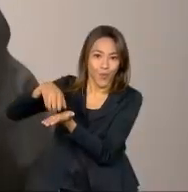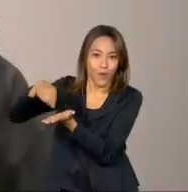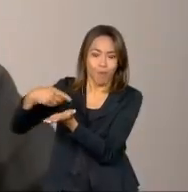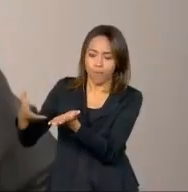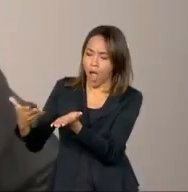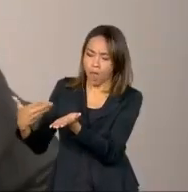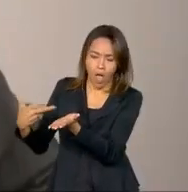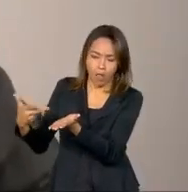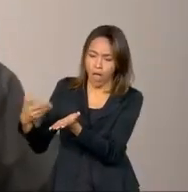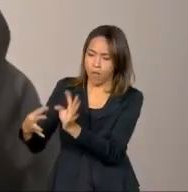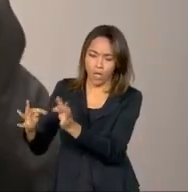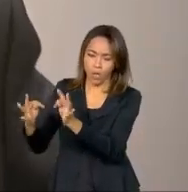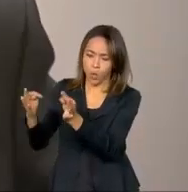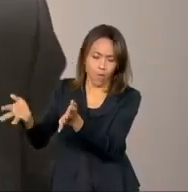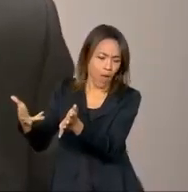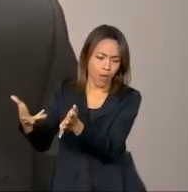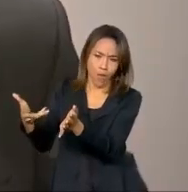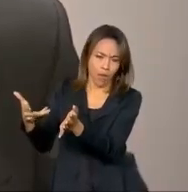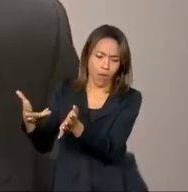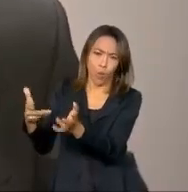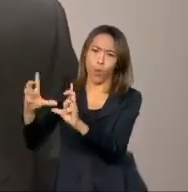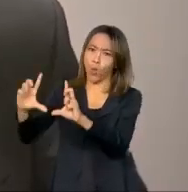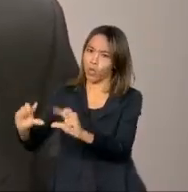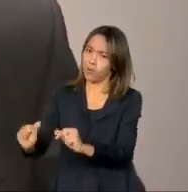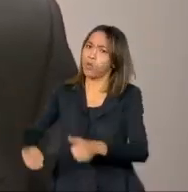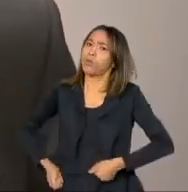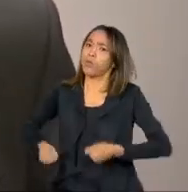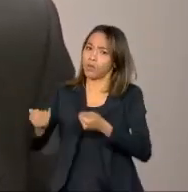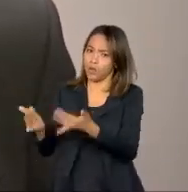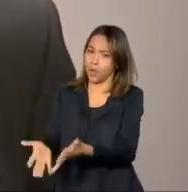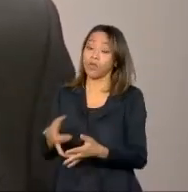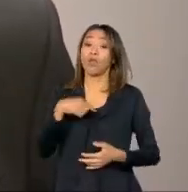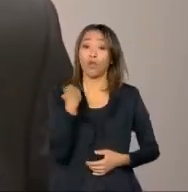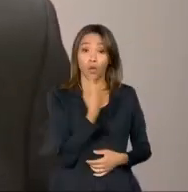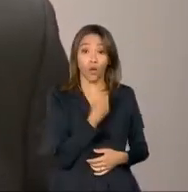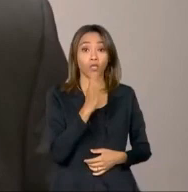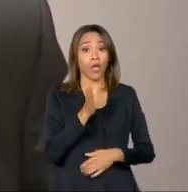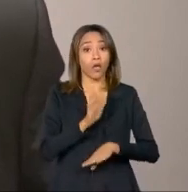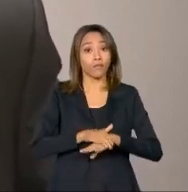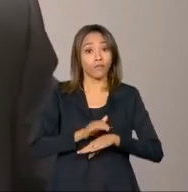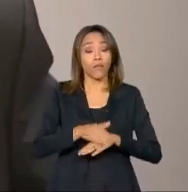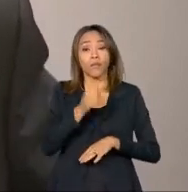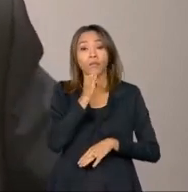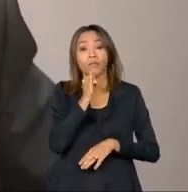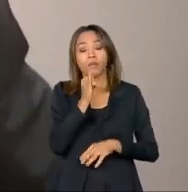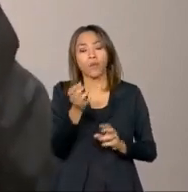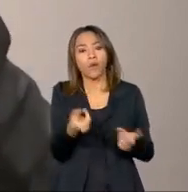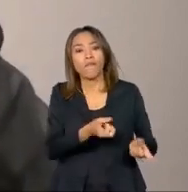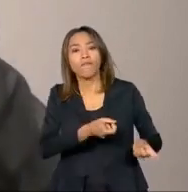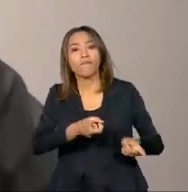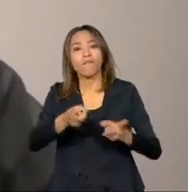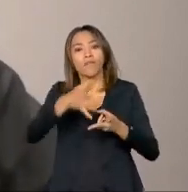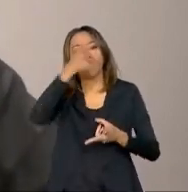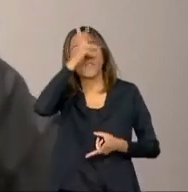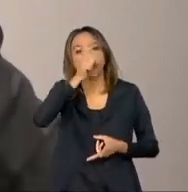eletrônico, diminui custos. Então, nós já tomamos algumas medidas, por exemplo, exportação de frango